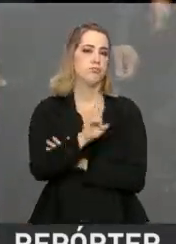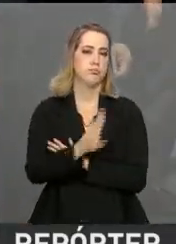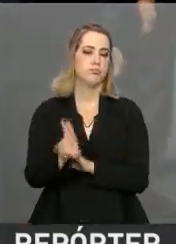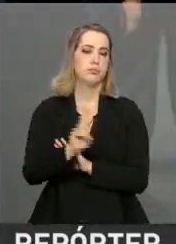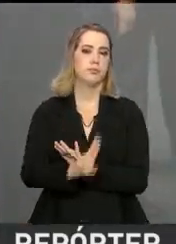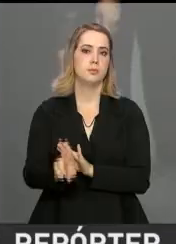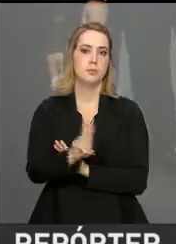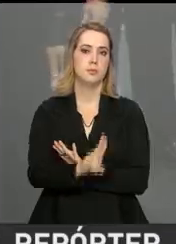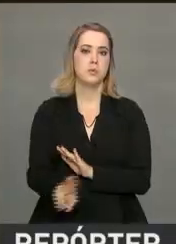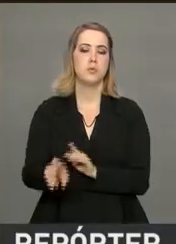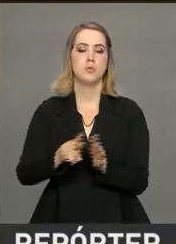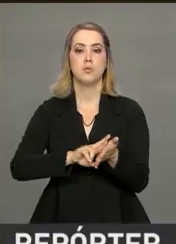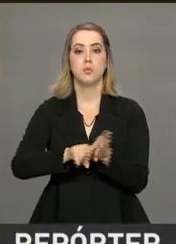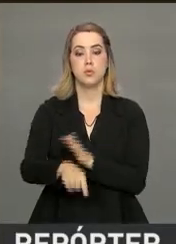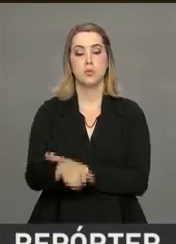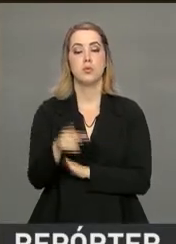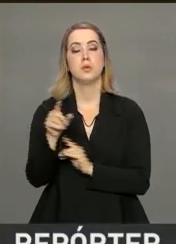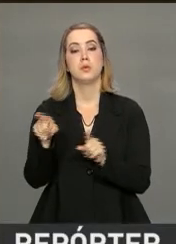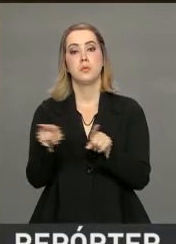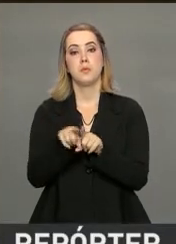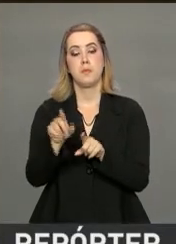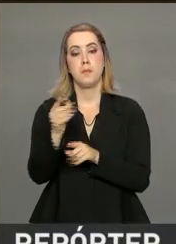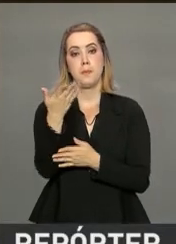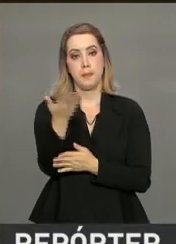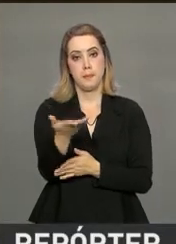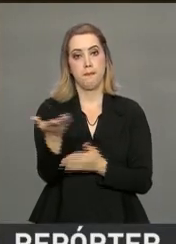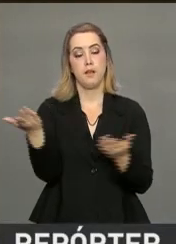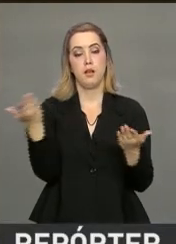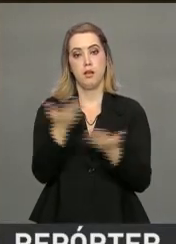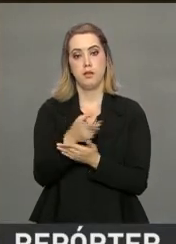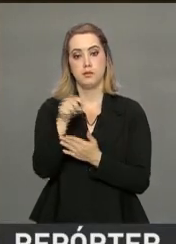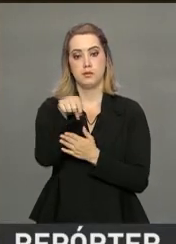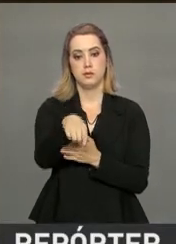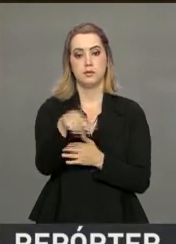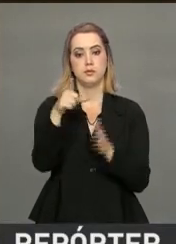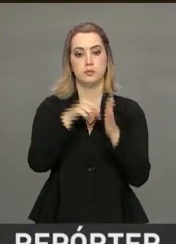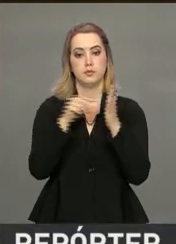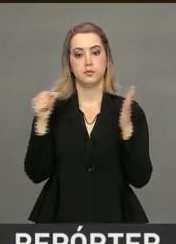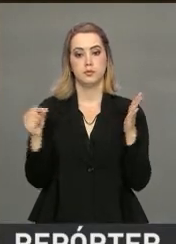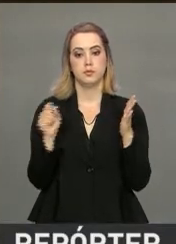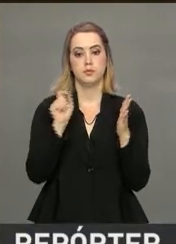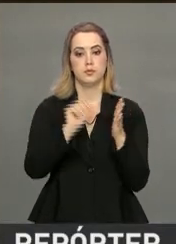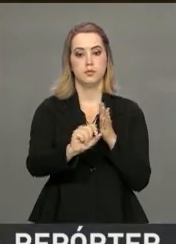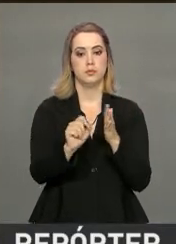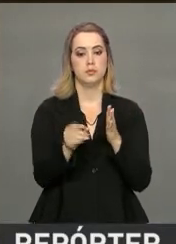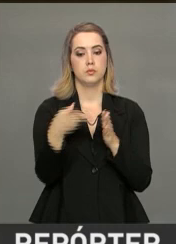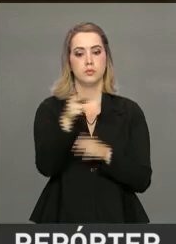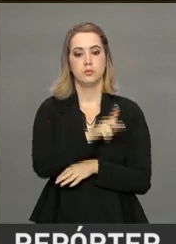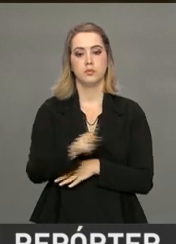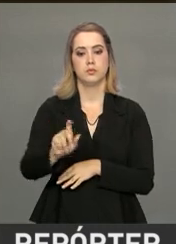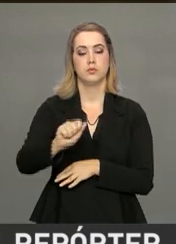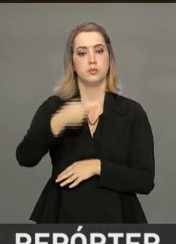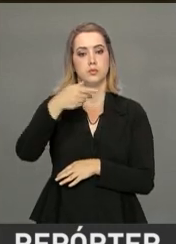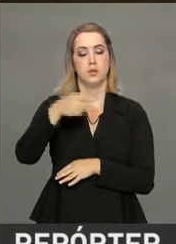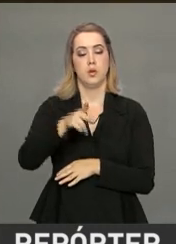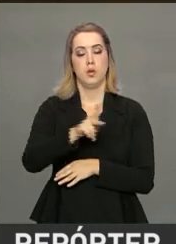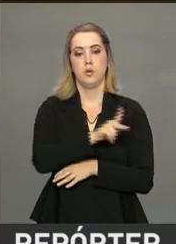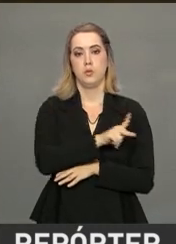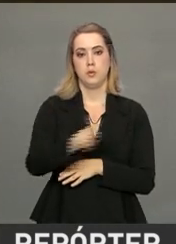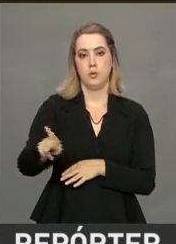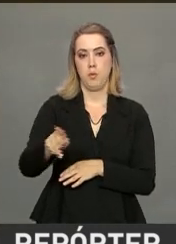o vasco flamengo e o corinthians bom voltando aqui ao palácio do planalto o presidente da república em exercício